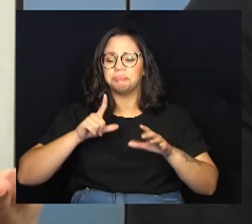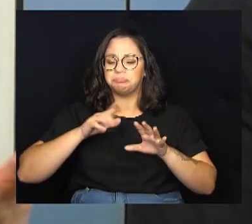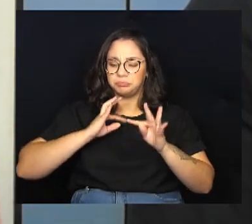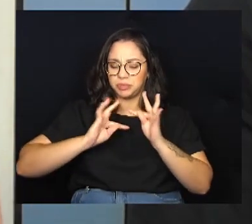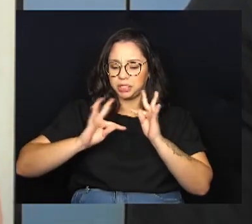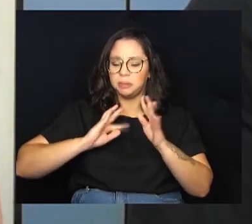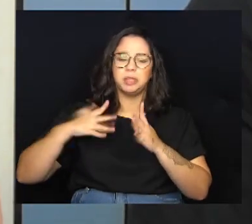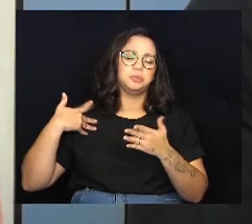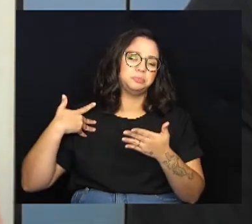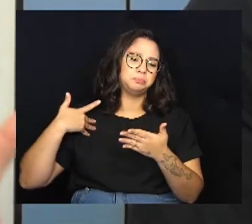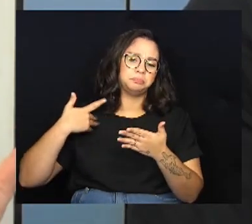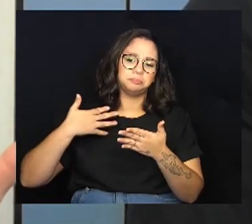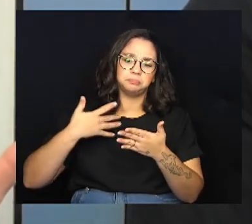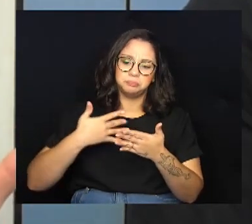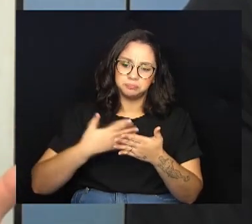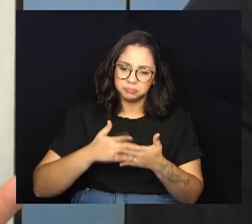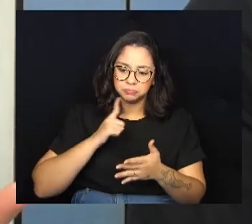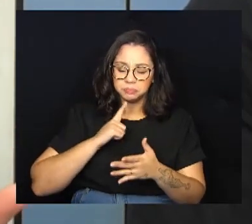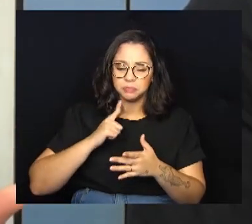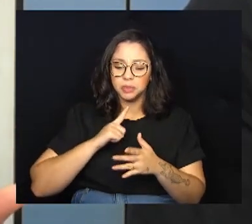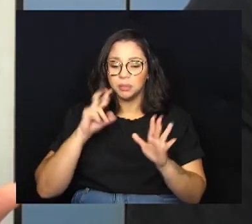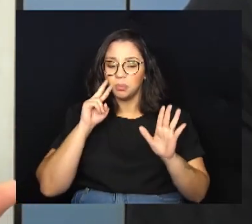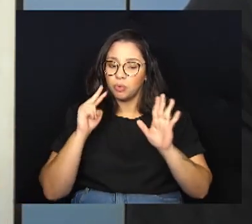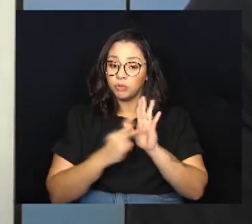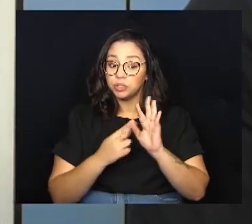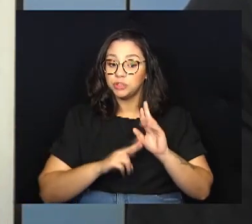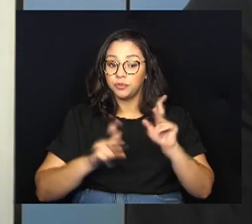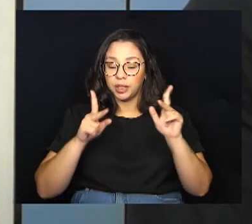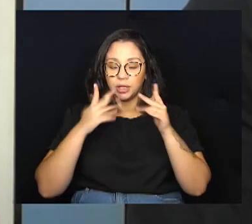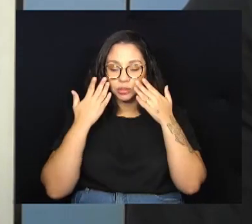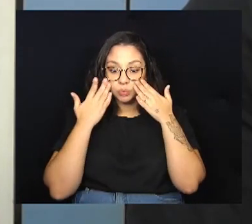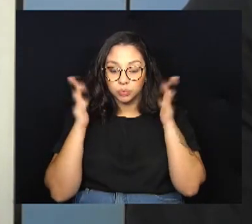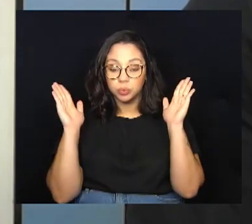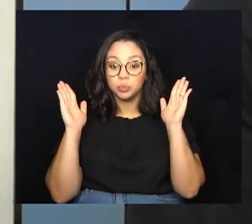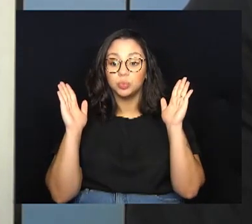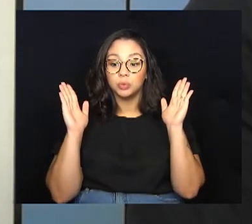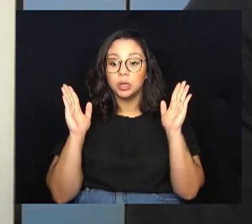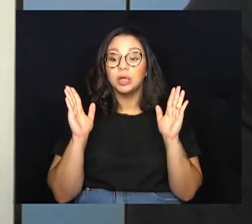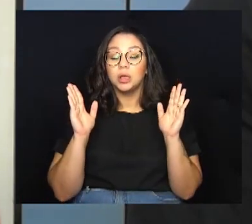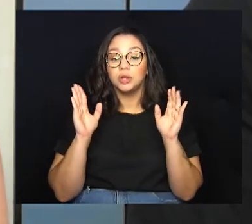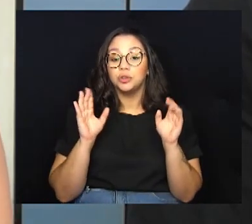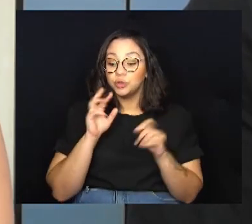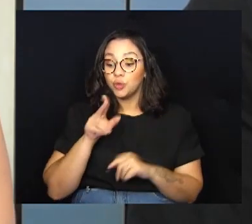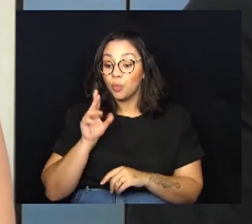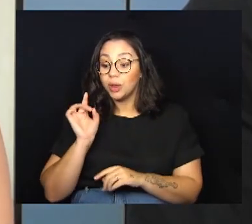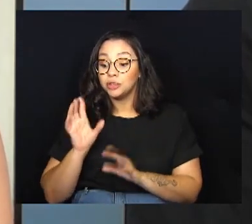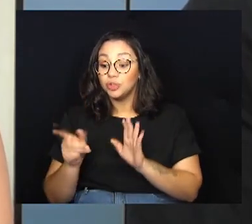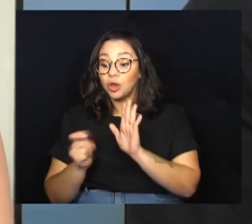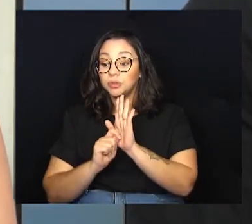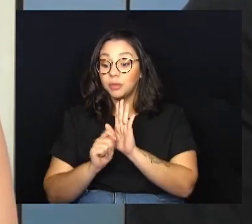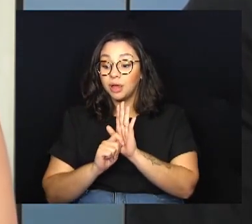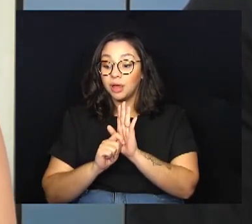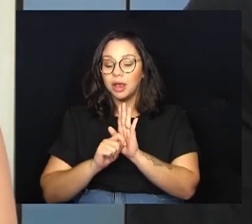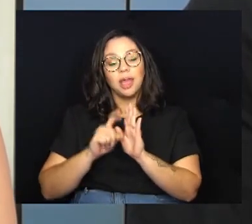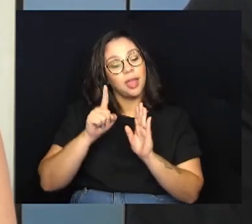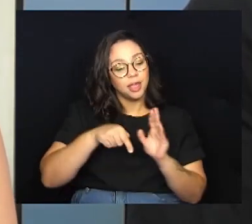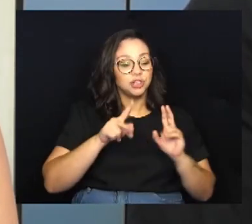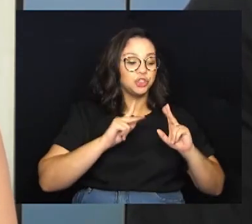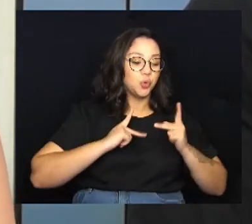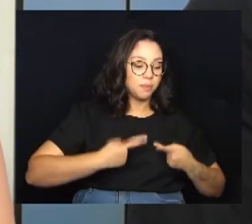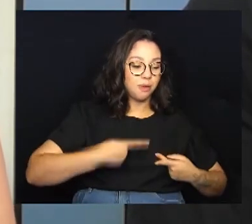de acordo com as legislações que norteiam os serviços da CTs em âmbito nacional, eu acredito que a gente esteja